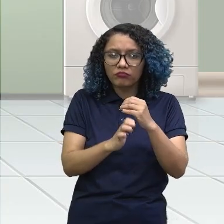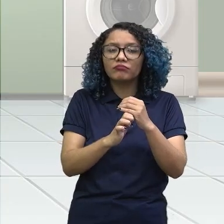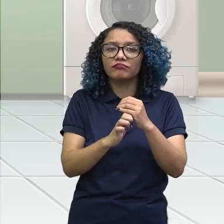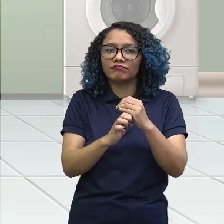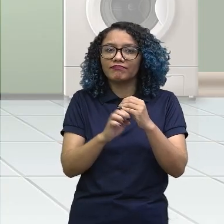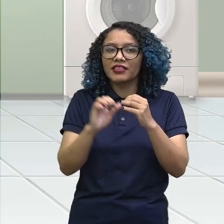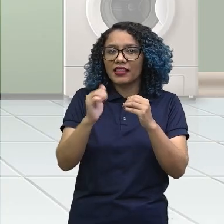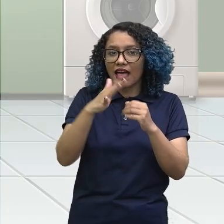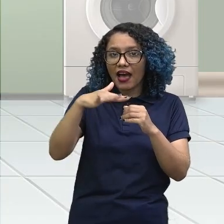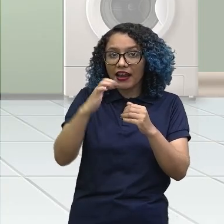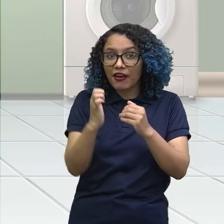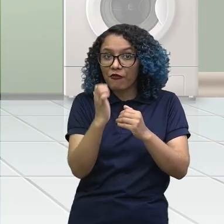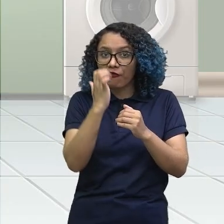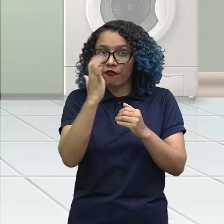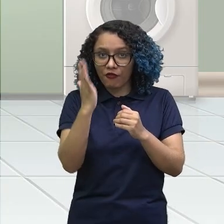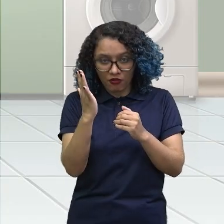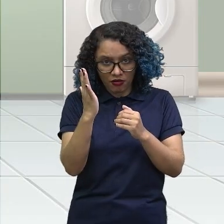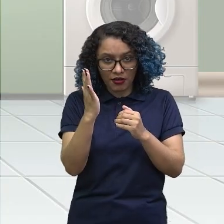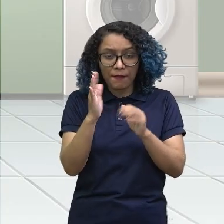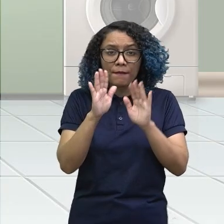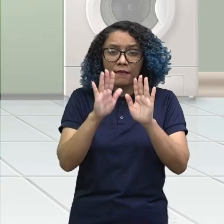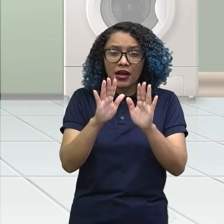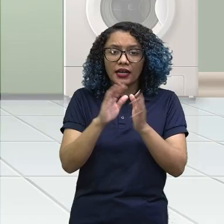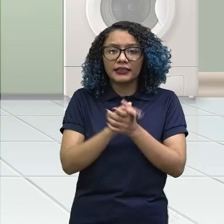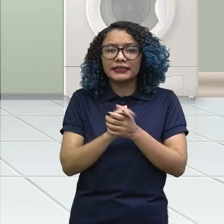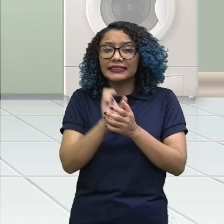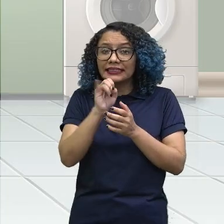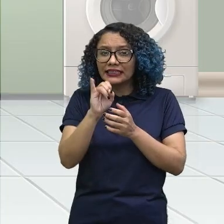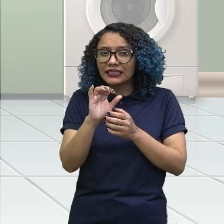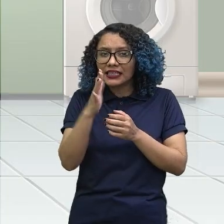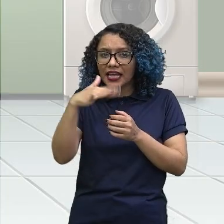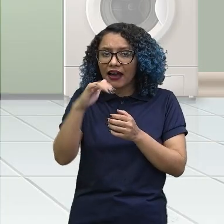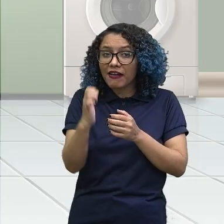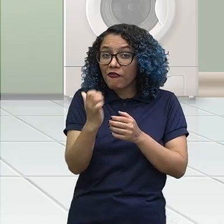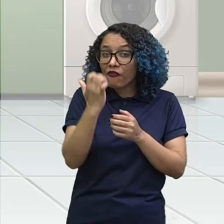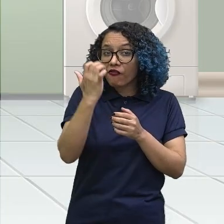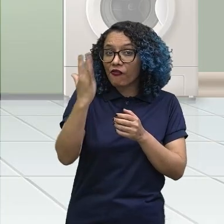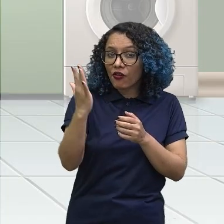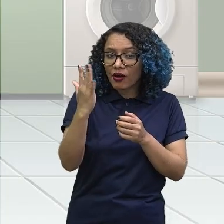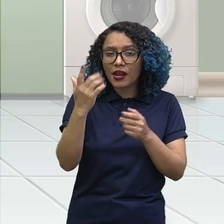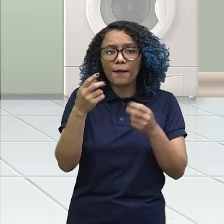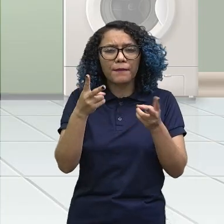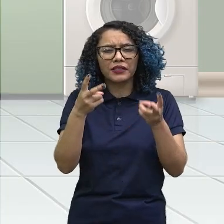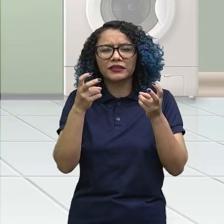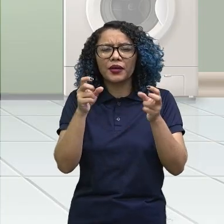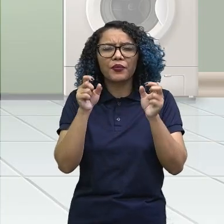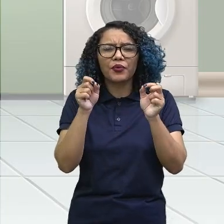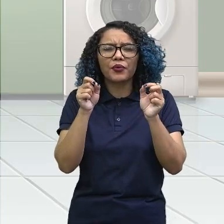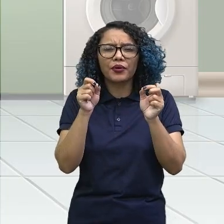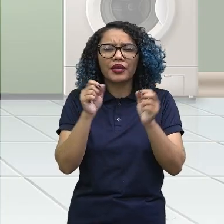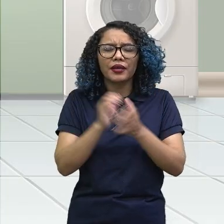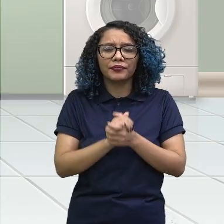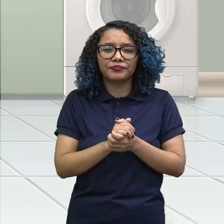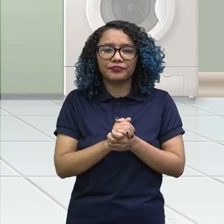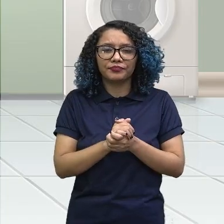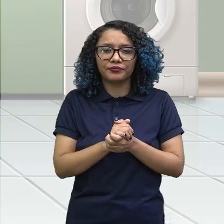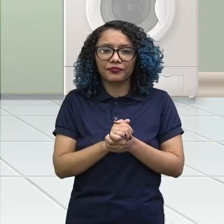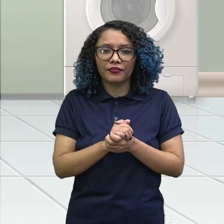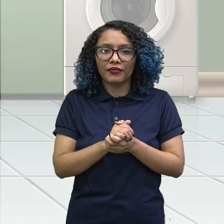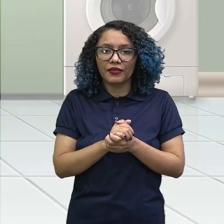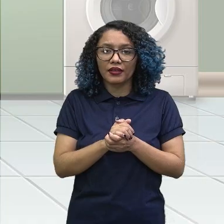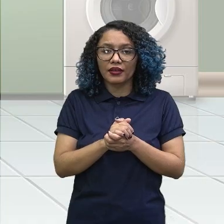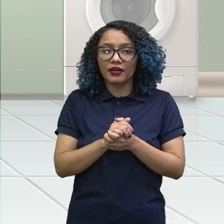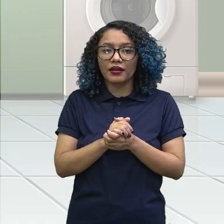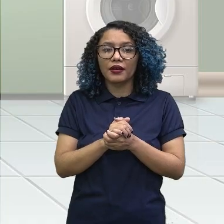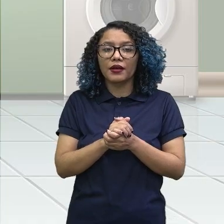externo. E isso, sempre quando acontece no condutor externo, você percebe aí que a imagem vai mostrar o quê? O